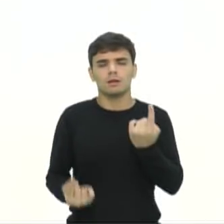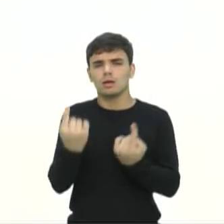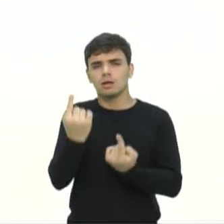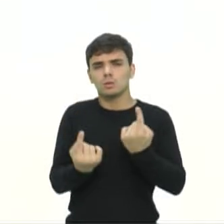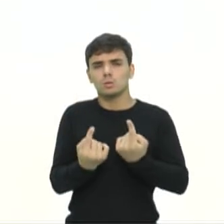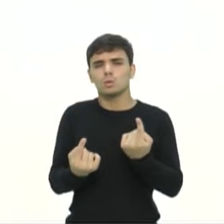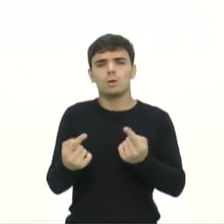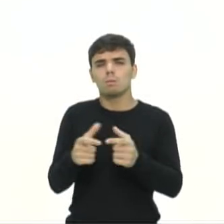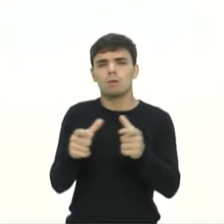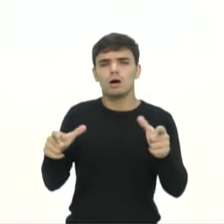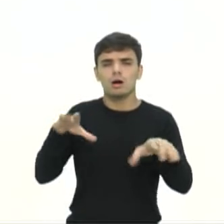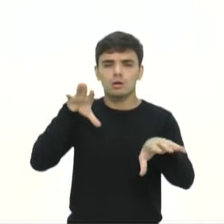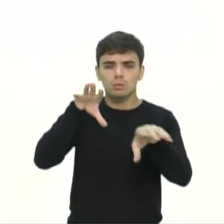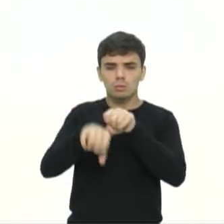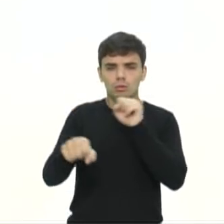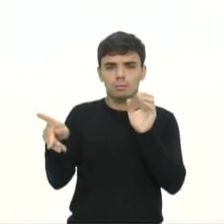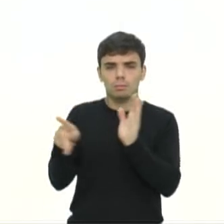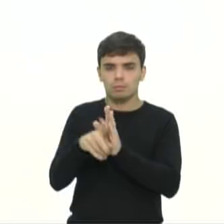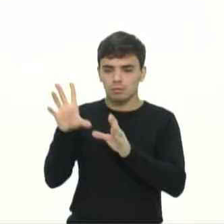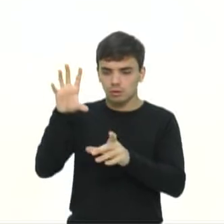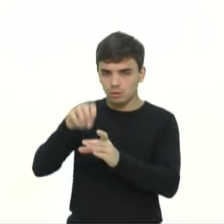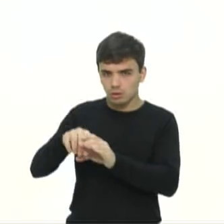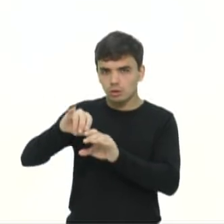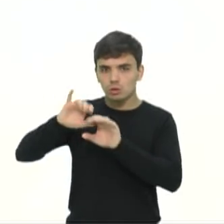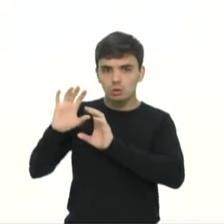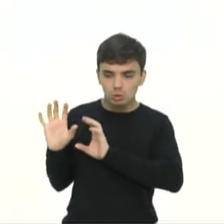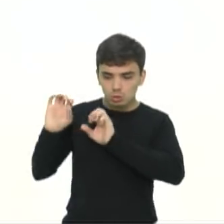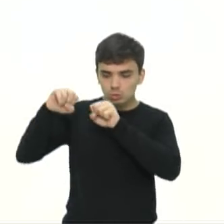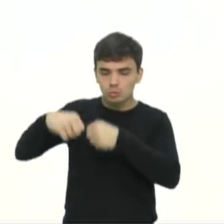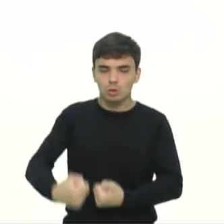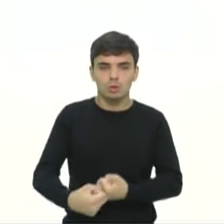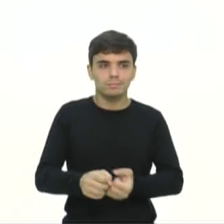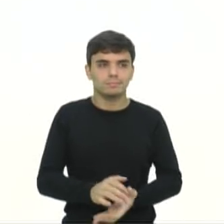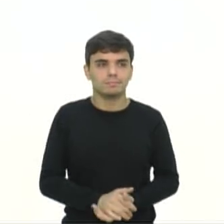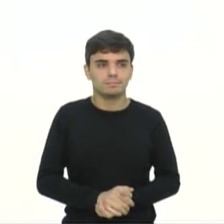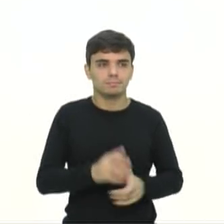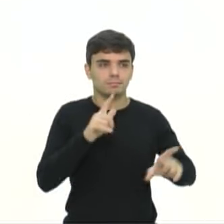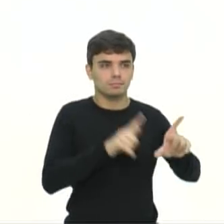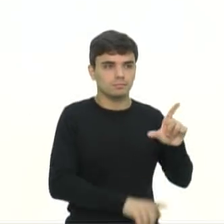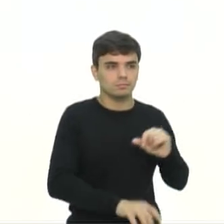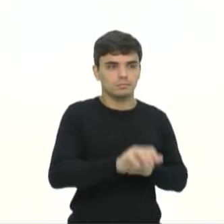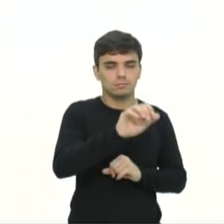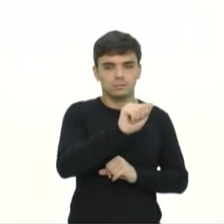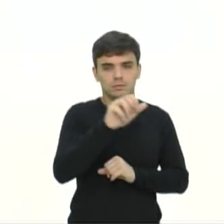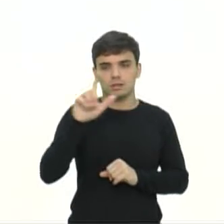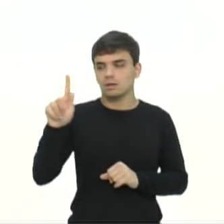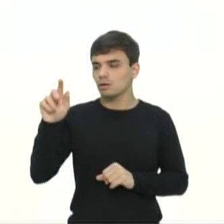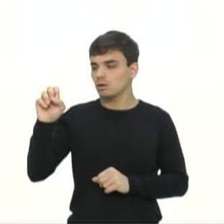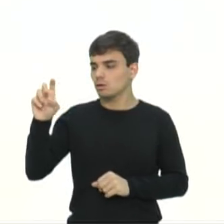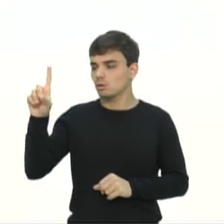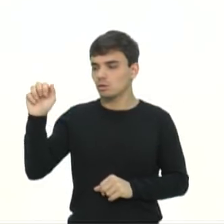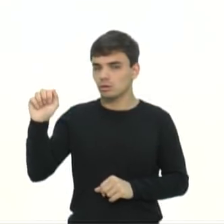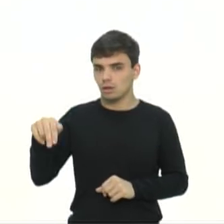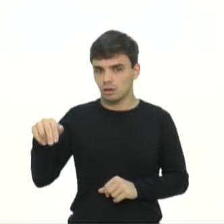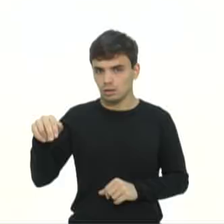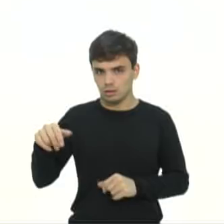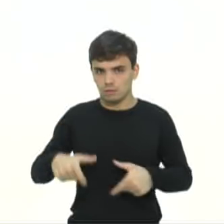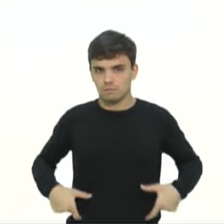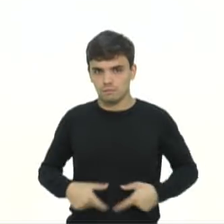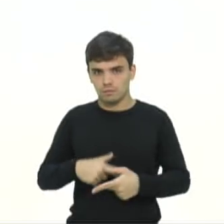maior graduação no judô, né? Então, qual é a maior graduação no judô? Temos o quê? Letra A, Godan, faixa preta. Letra